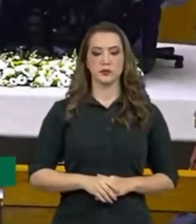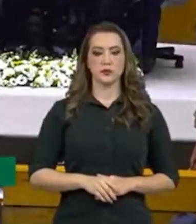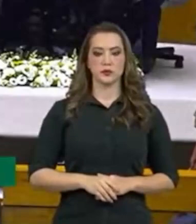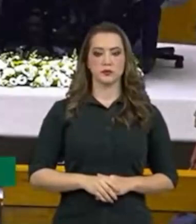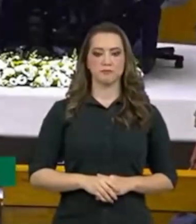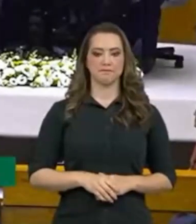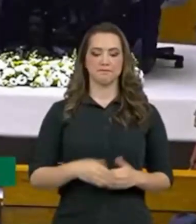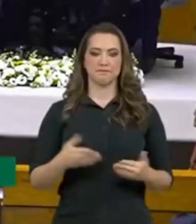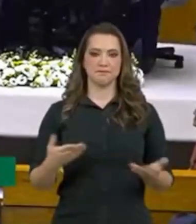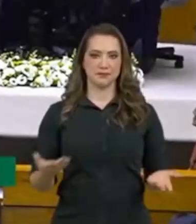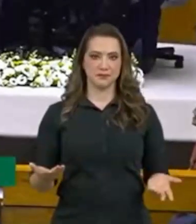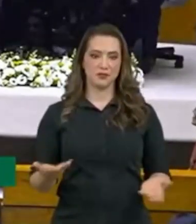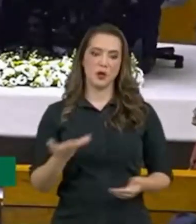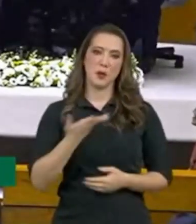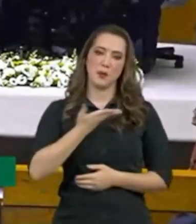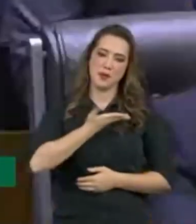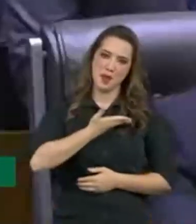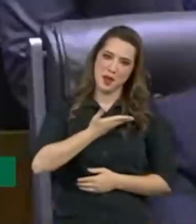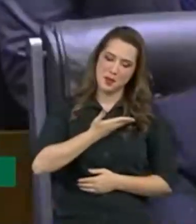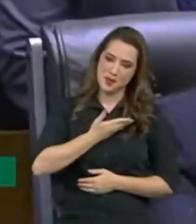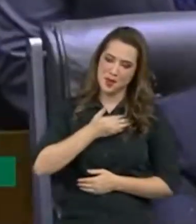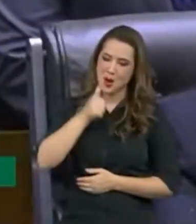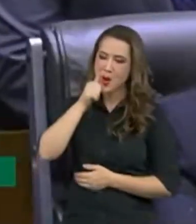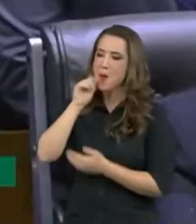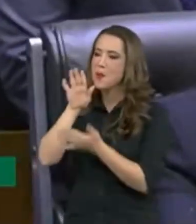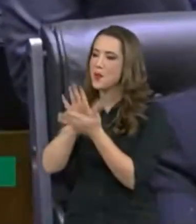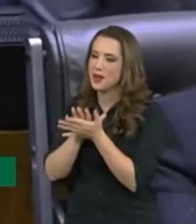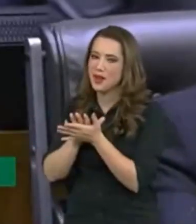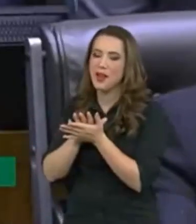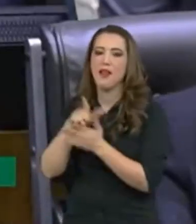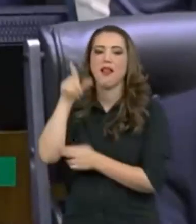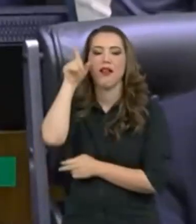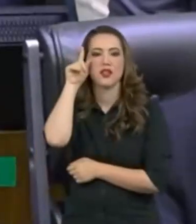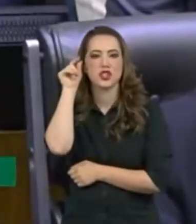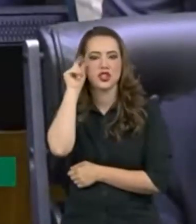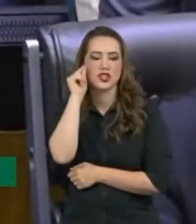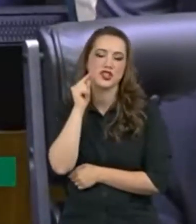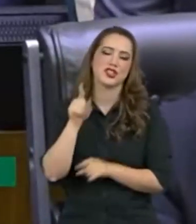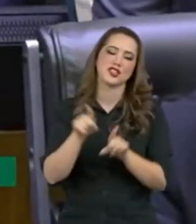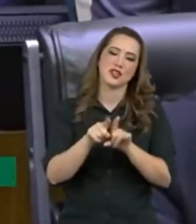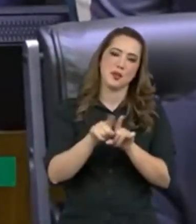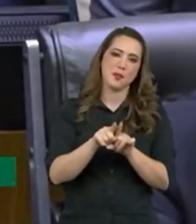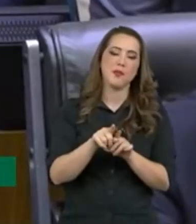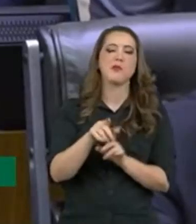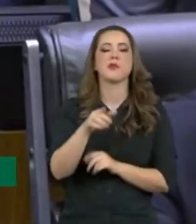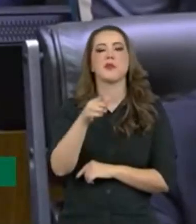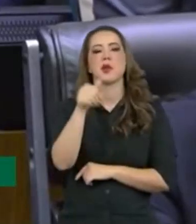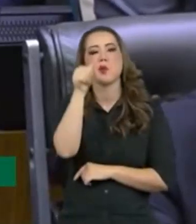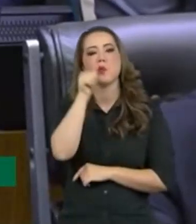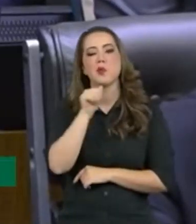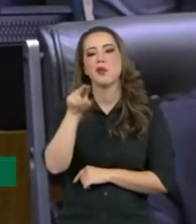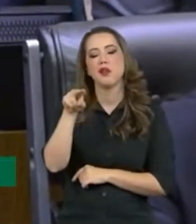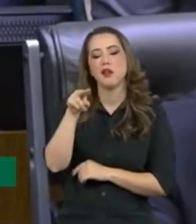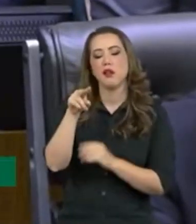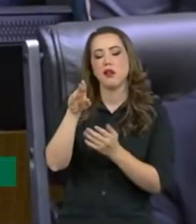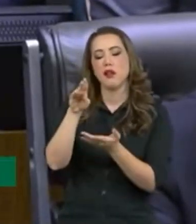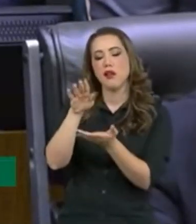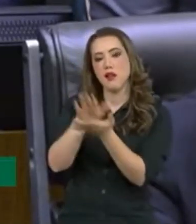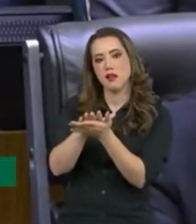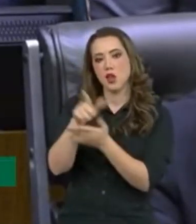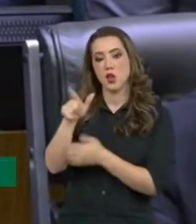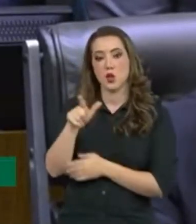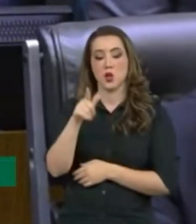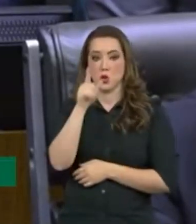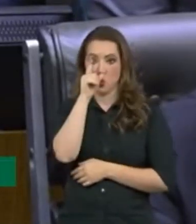Minha querida companheira e esposa Janja. Nossa querida companheira e esposa do Alckmin, Lu Alckmin. Meu